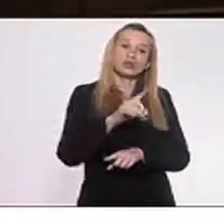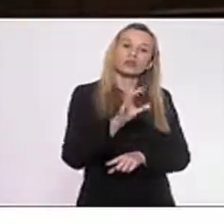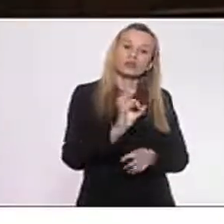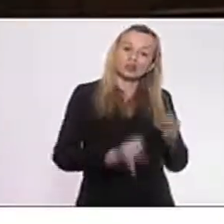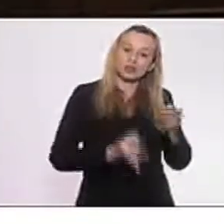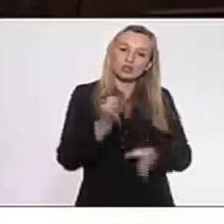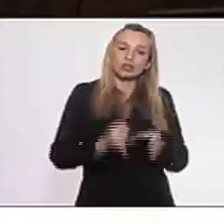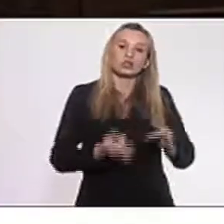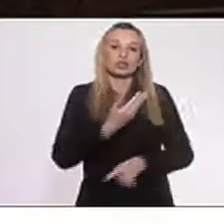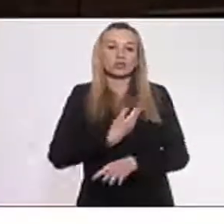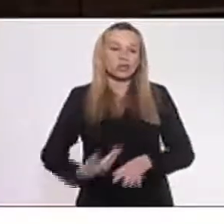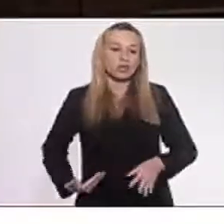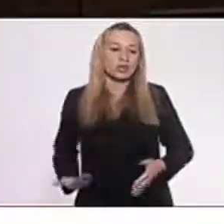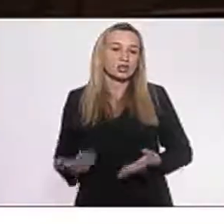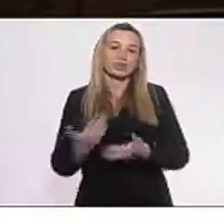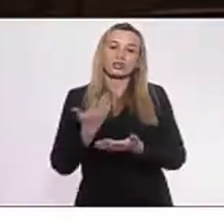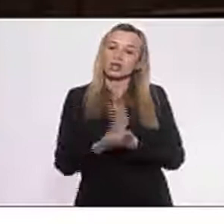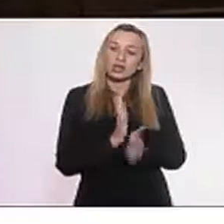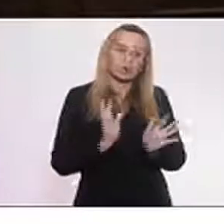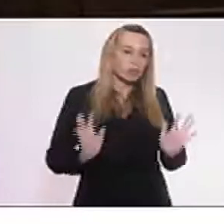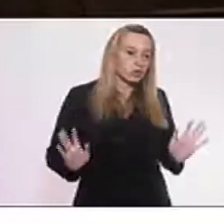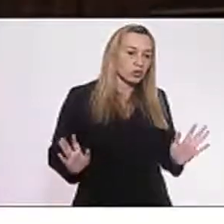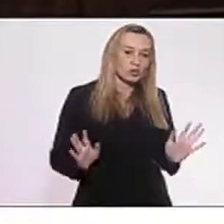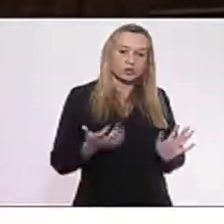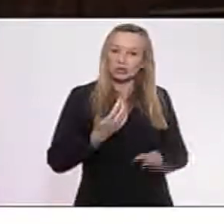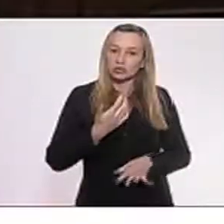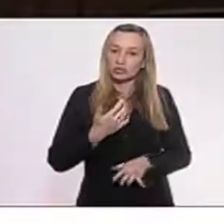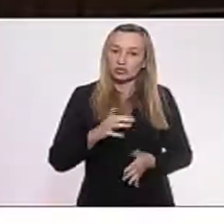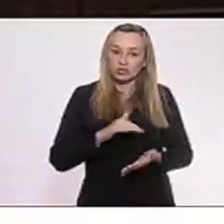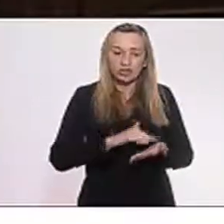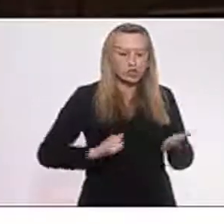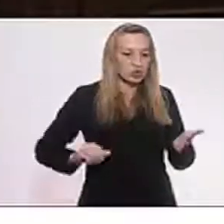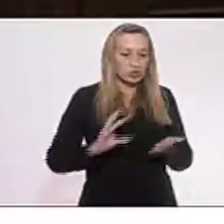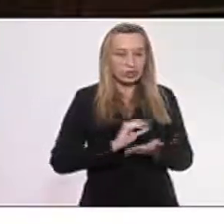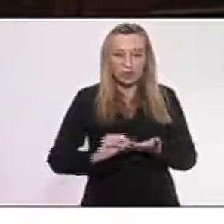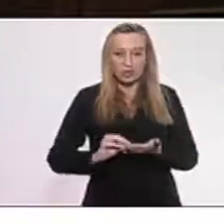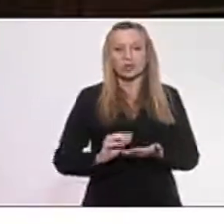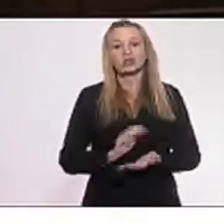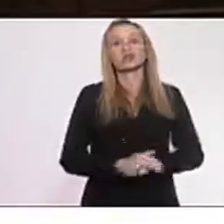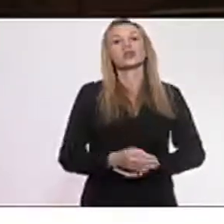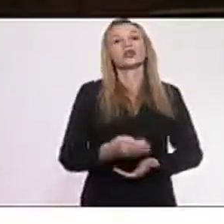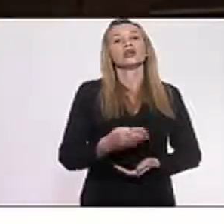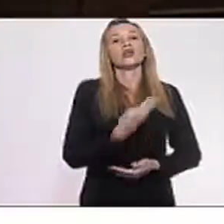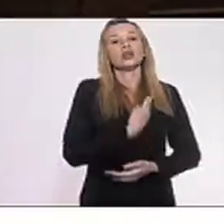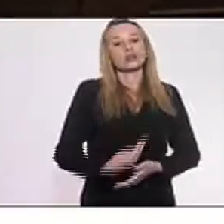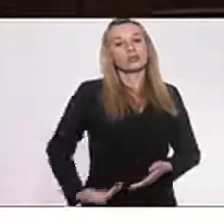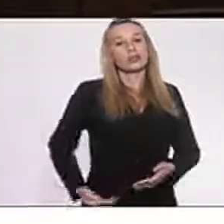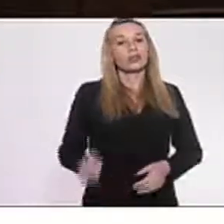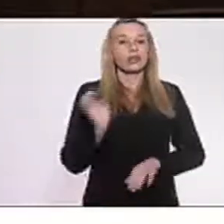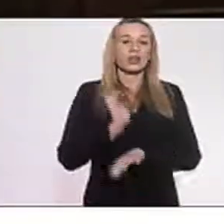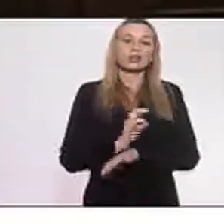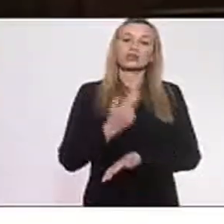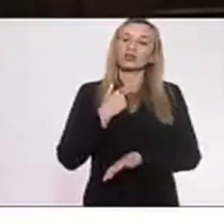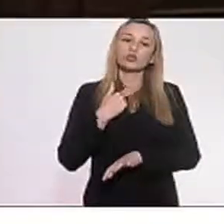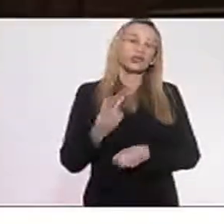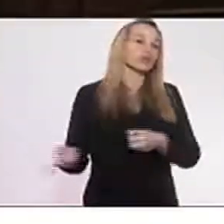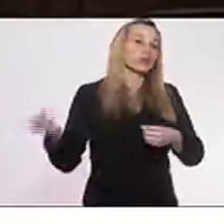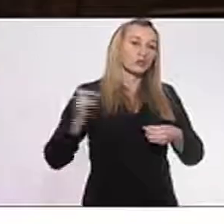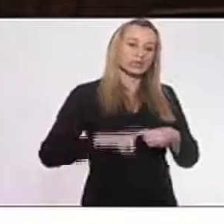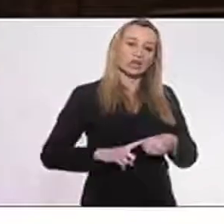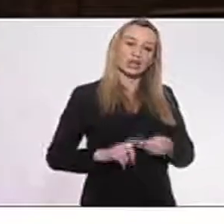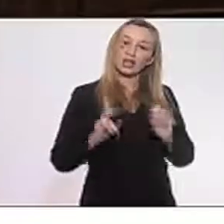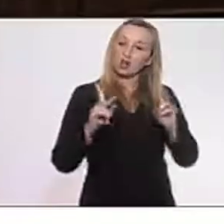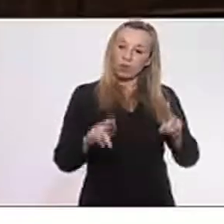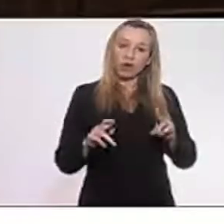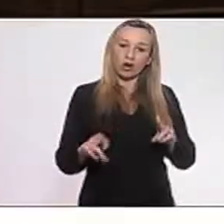e o governador desistiu da mensagem e mandou retirá-la de pauta. O governo do Estado não pode voltar com essa mesma